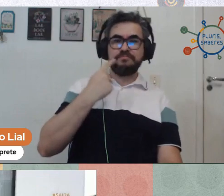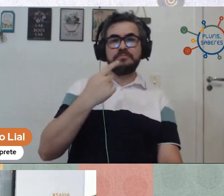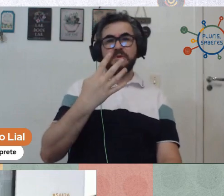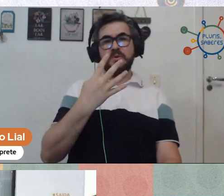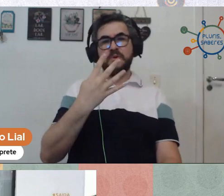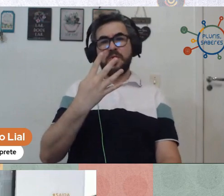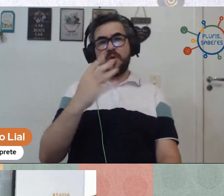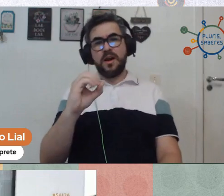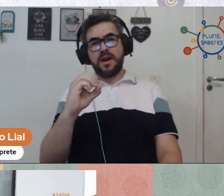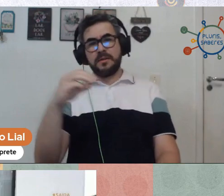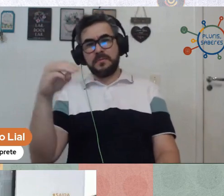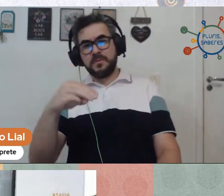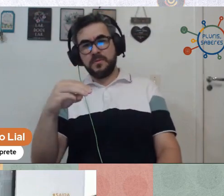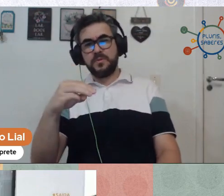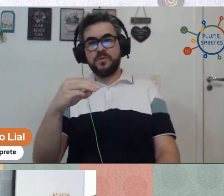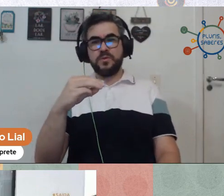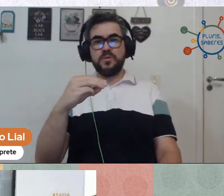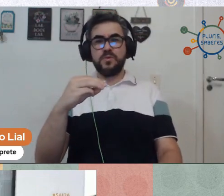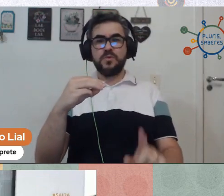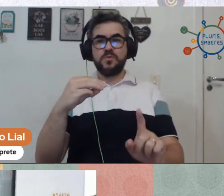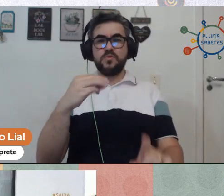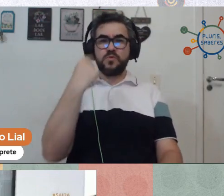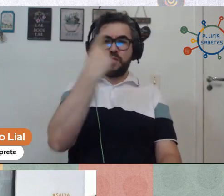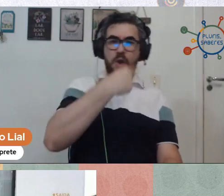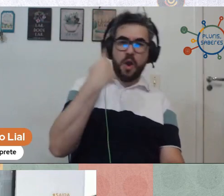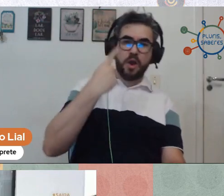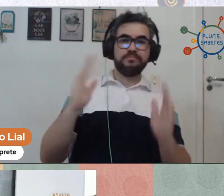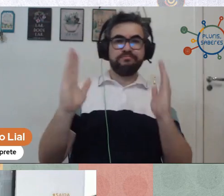de participação a partir do preenchimento do nosso